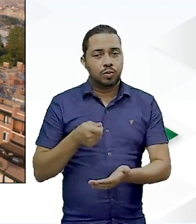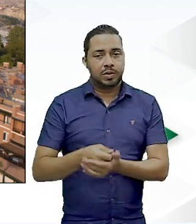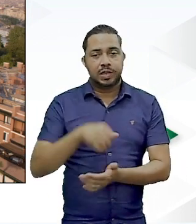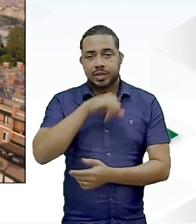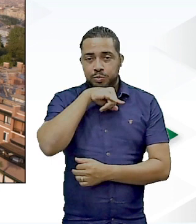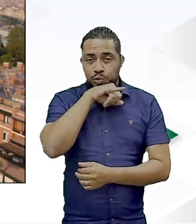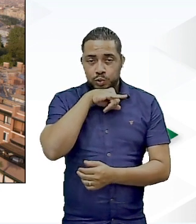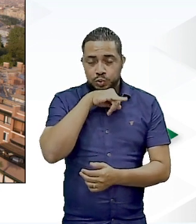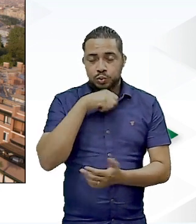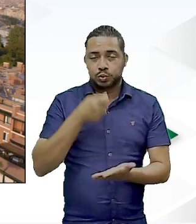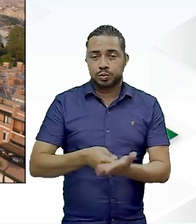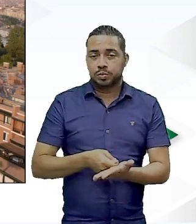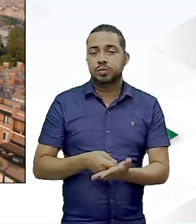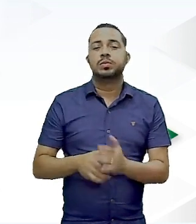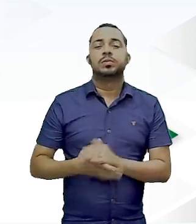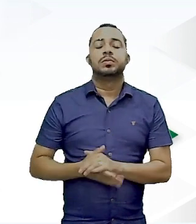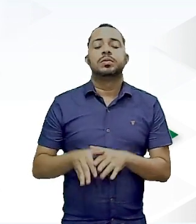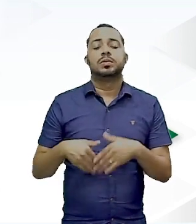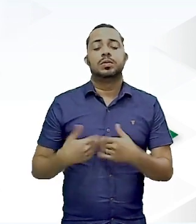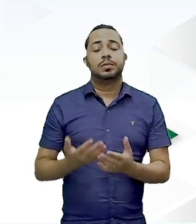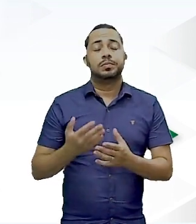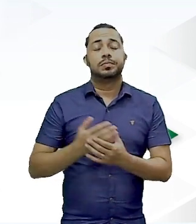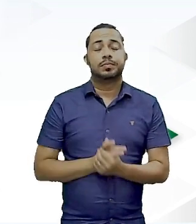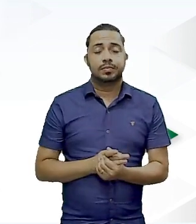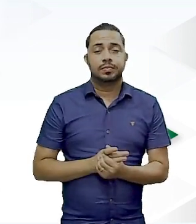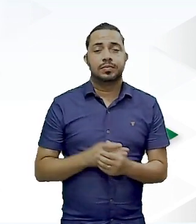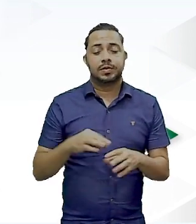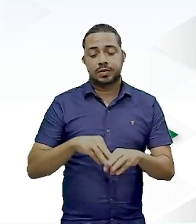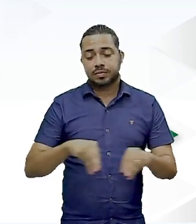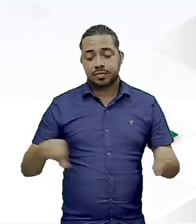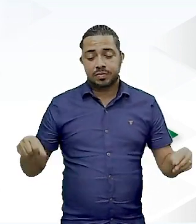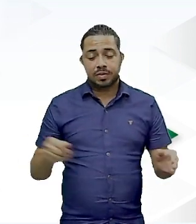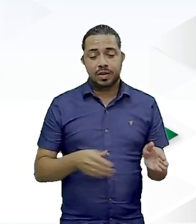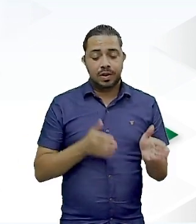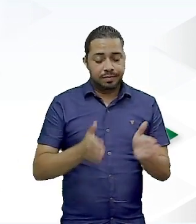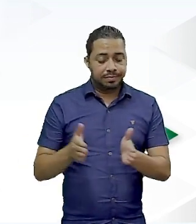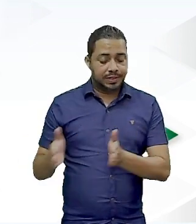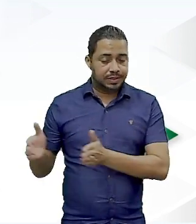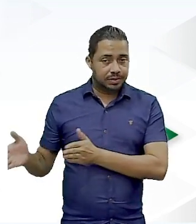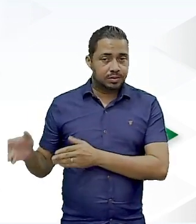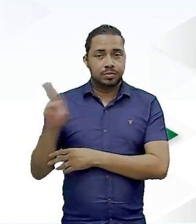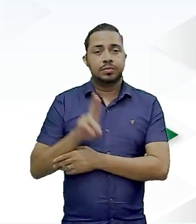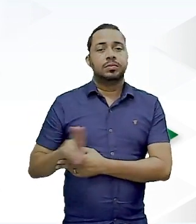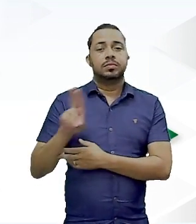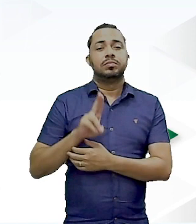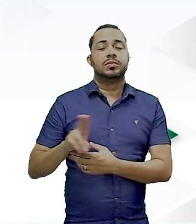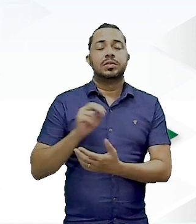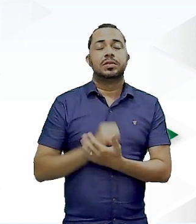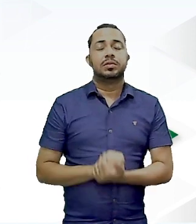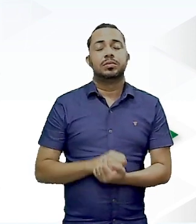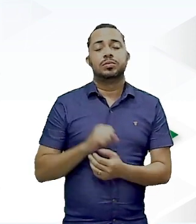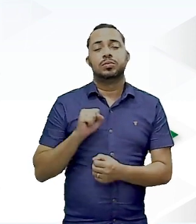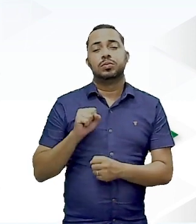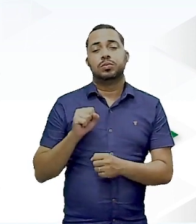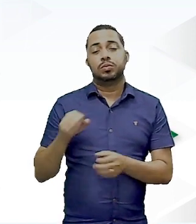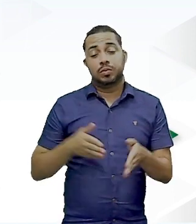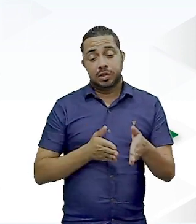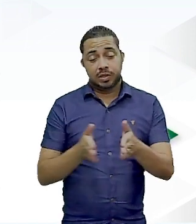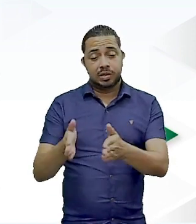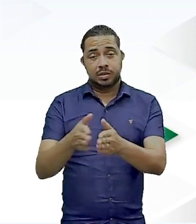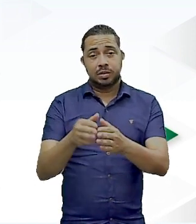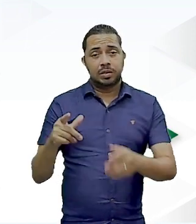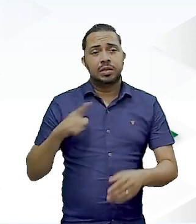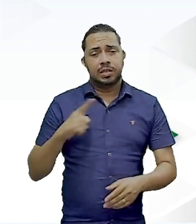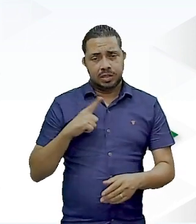impostos proporcionalmente. Então, por isso que a fração era muito utilizada. Como o Rio Nilo sofria